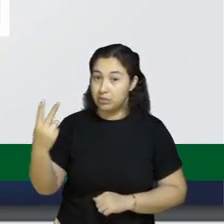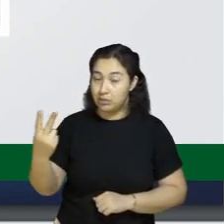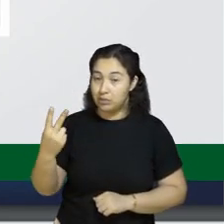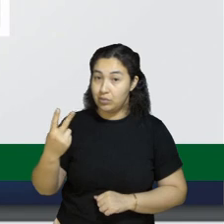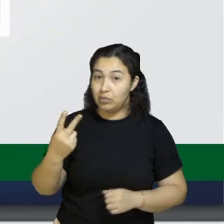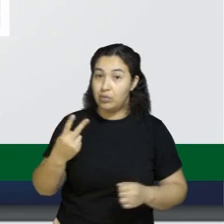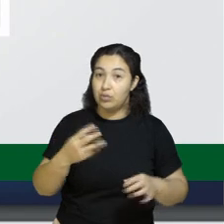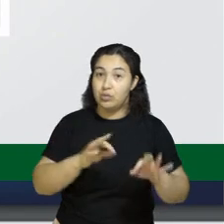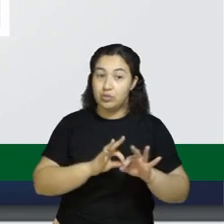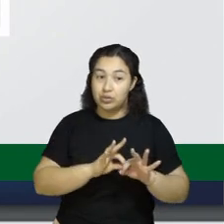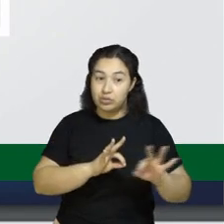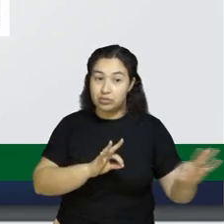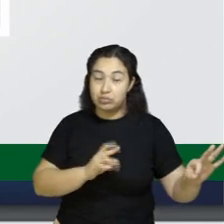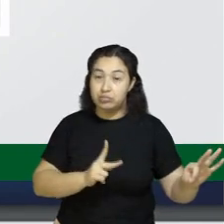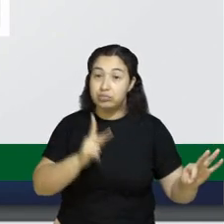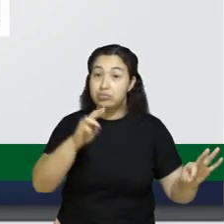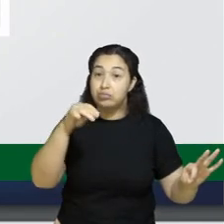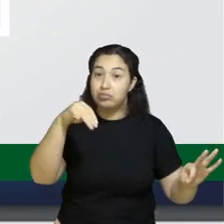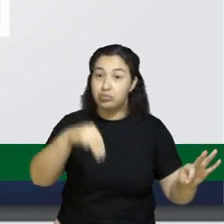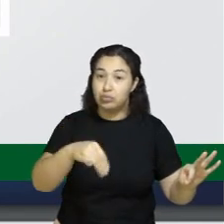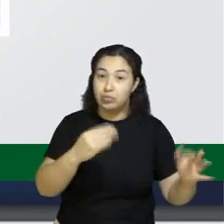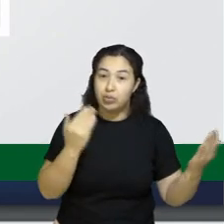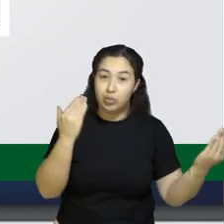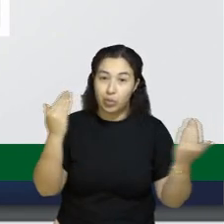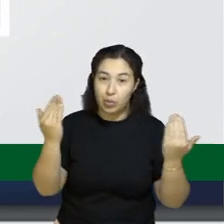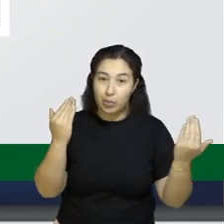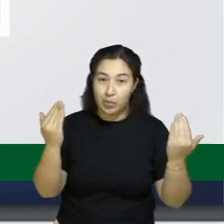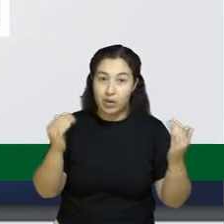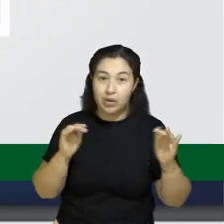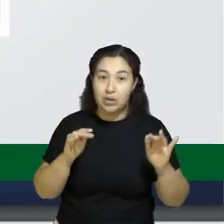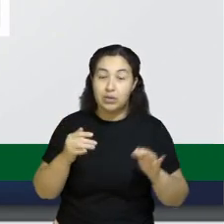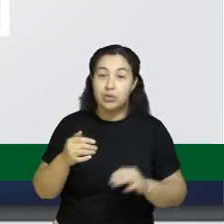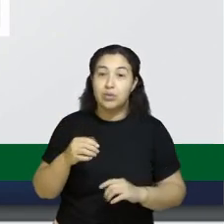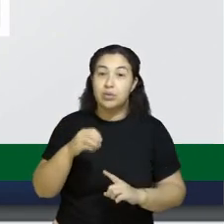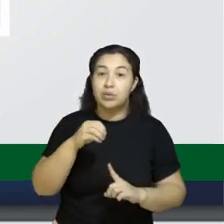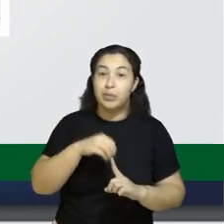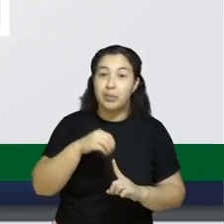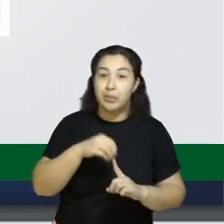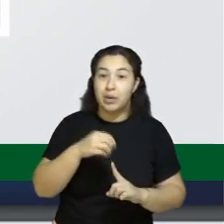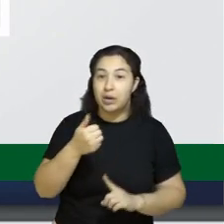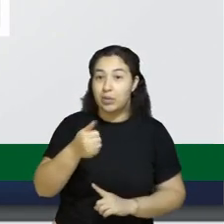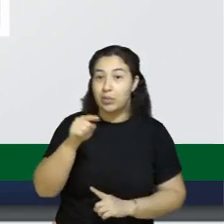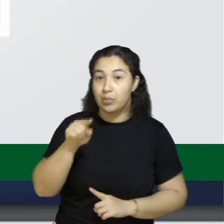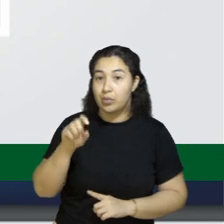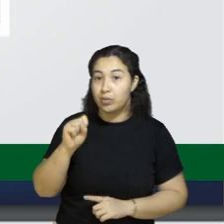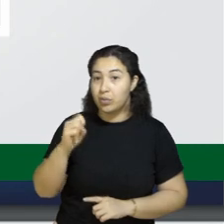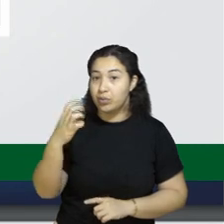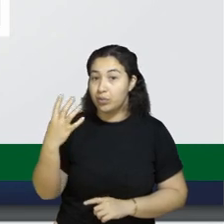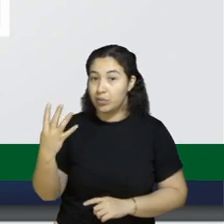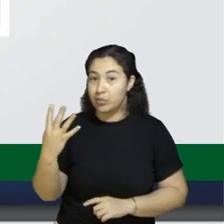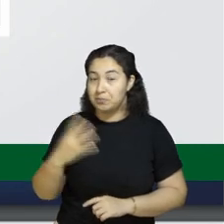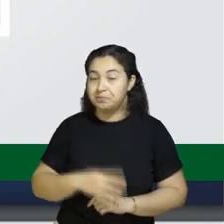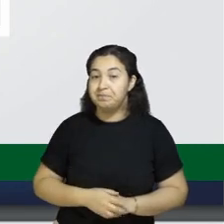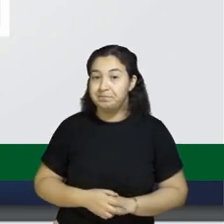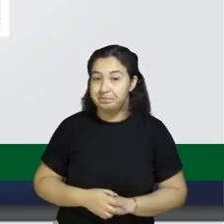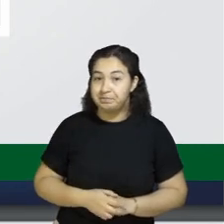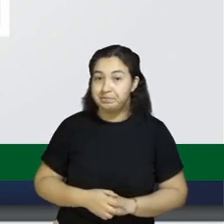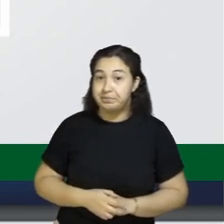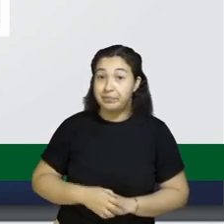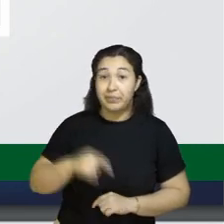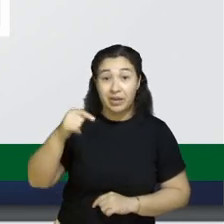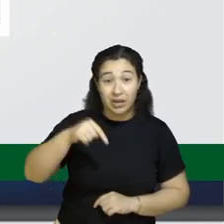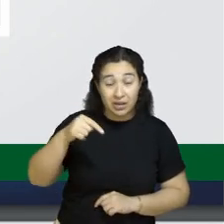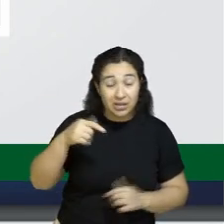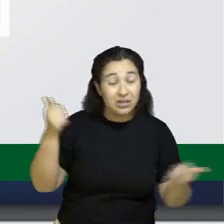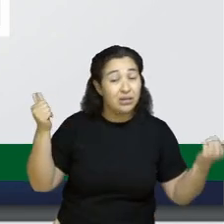por cada quilômetro de malha em Santa Catarina contra 1,84 no Paraná. Santa Catarina também tem um cenário extremamente